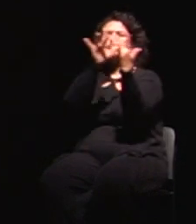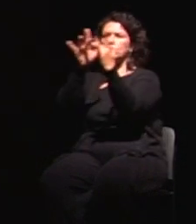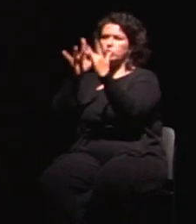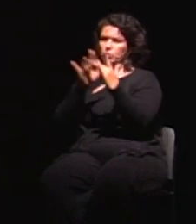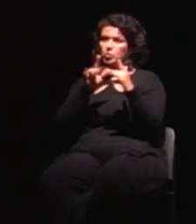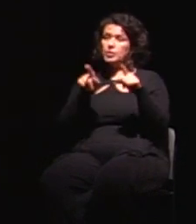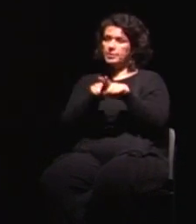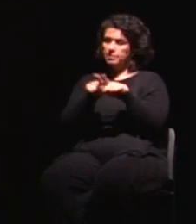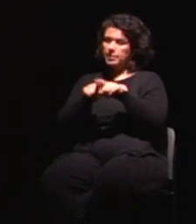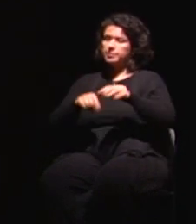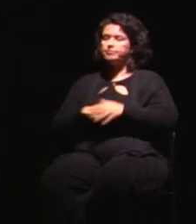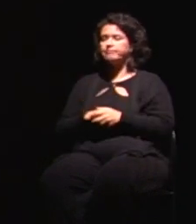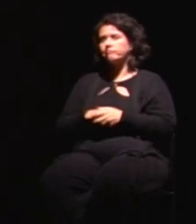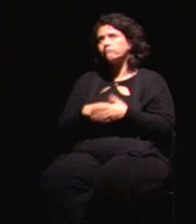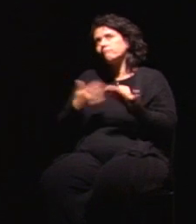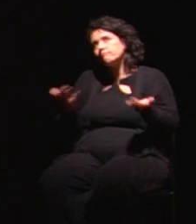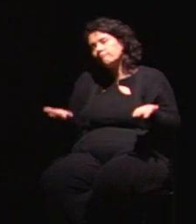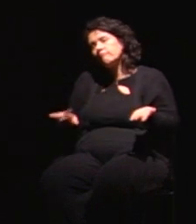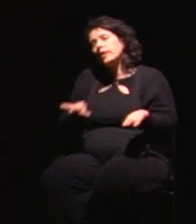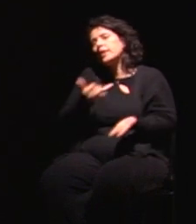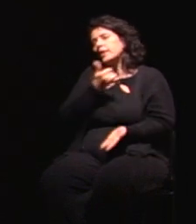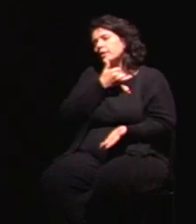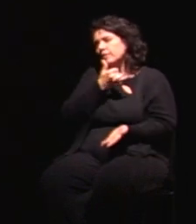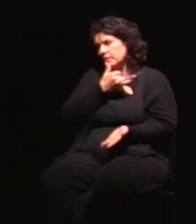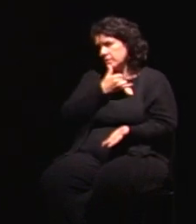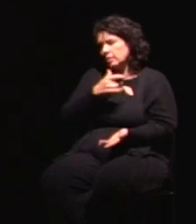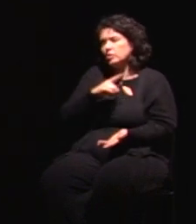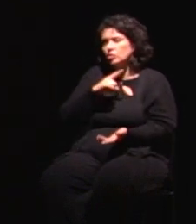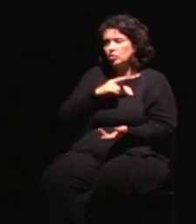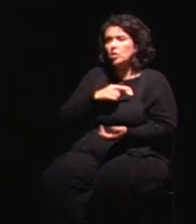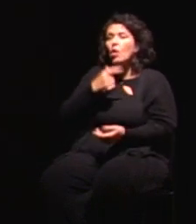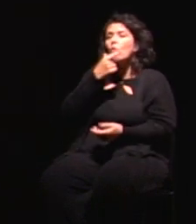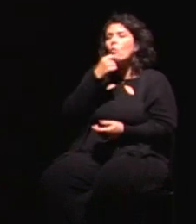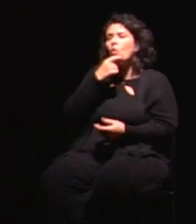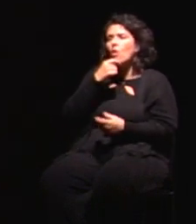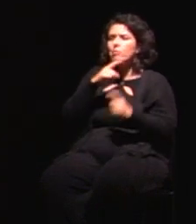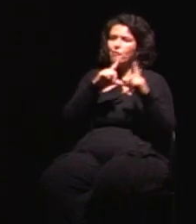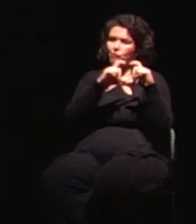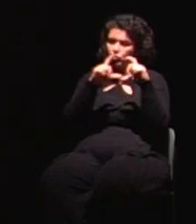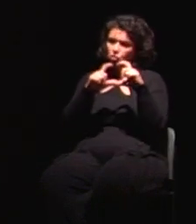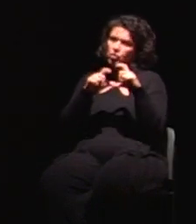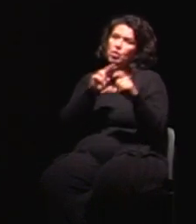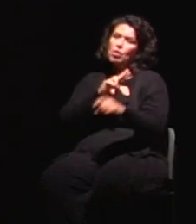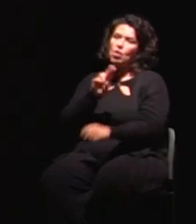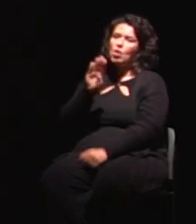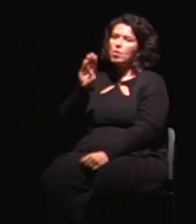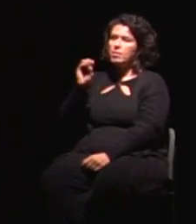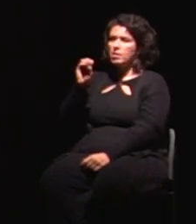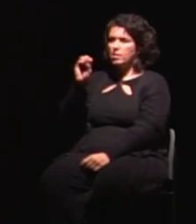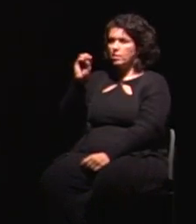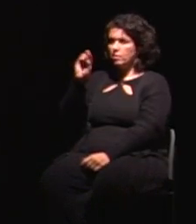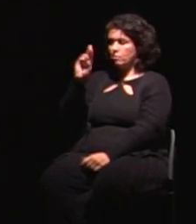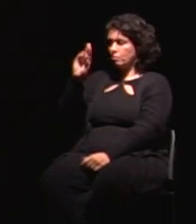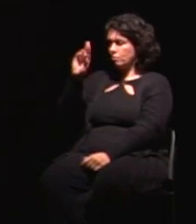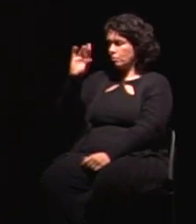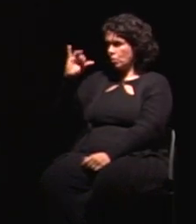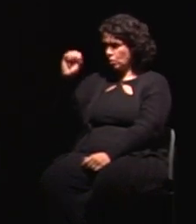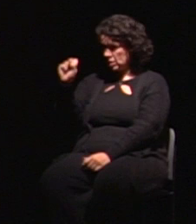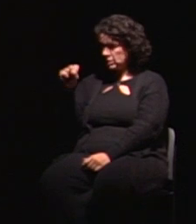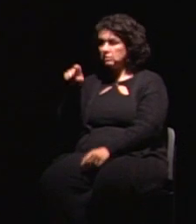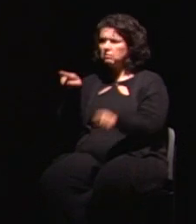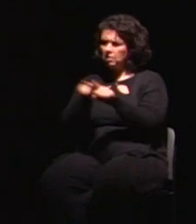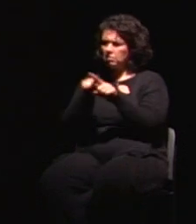aqui hoje, falei com ele há pouco, Boris Kossoy, que nos acompanhou nessa saga, nessa mesma